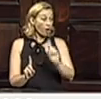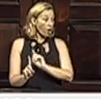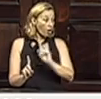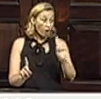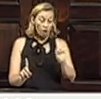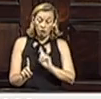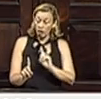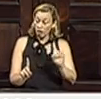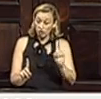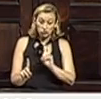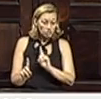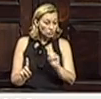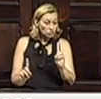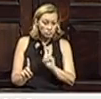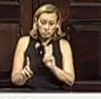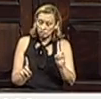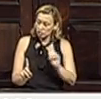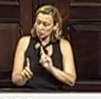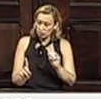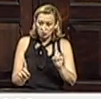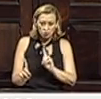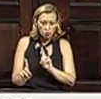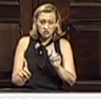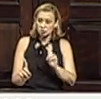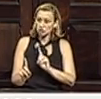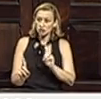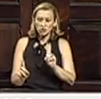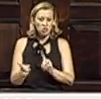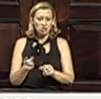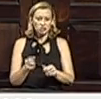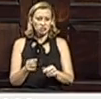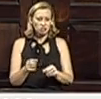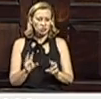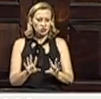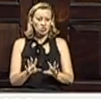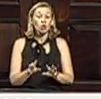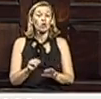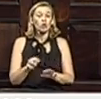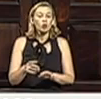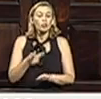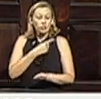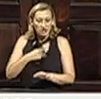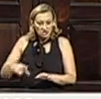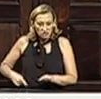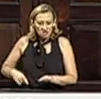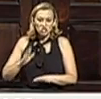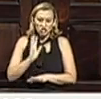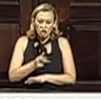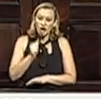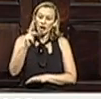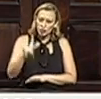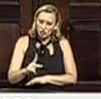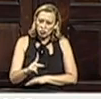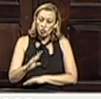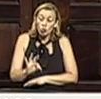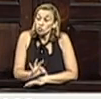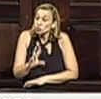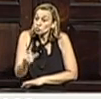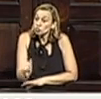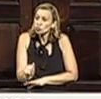instante, por favor. Não é assim, vamos brigar por isso. Não é brigar, não. Vossa Excelência aprovou, ressalvados os